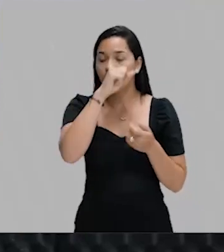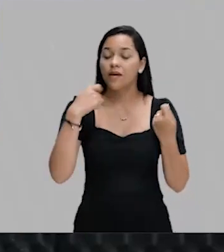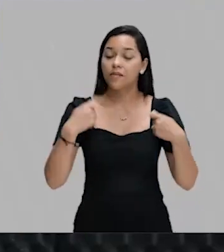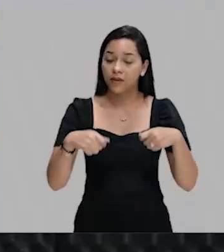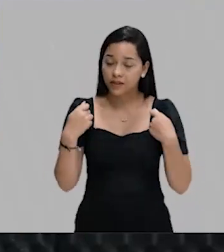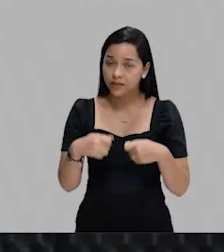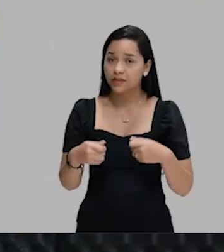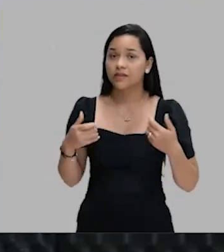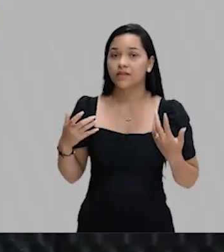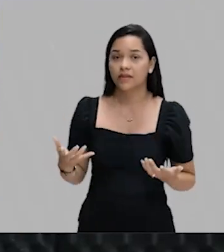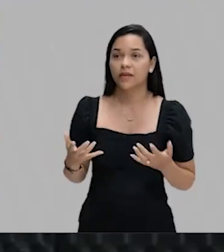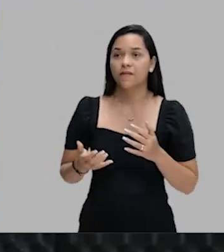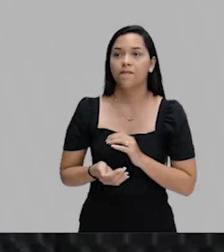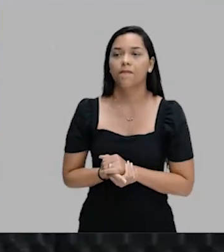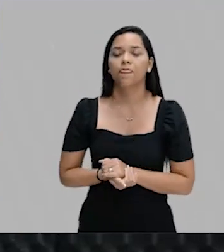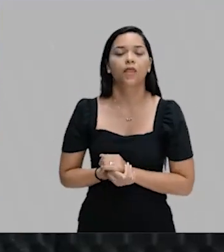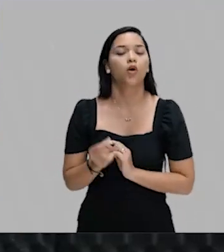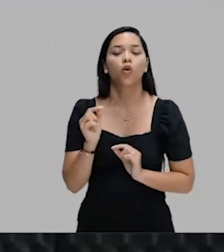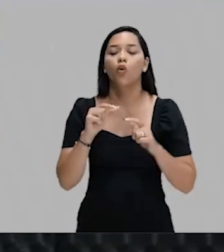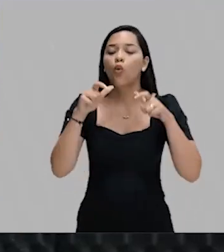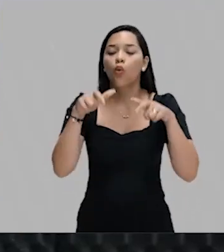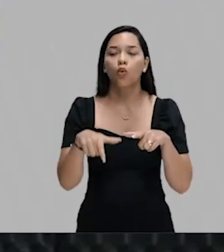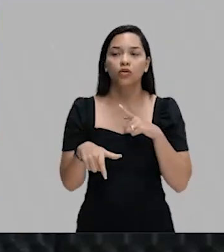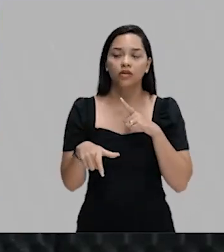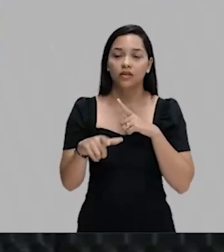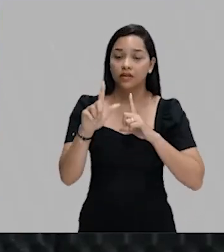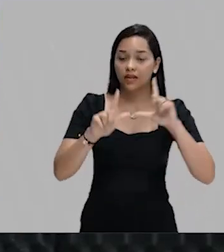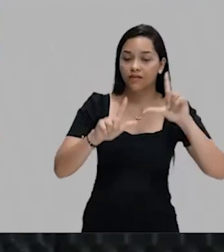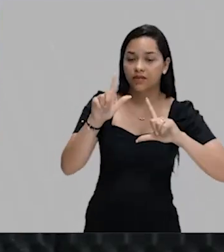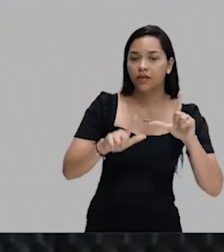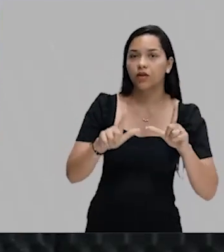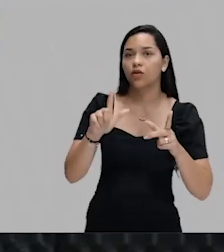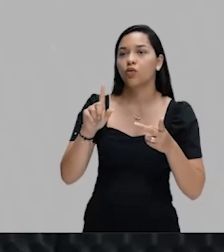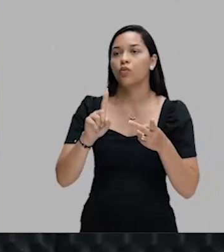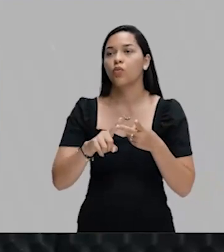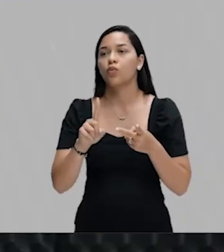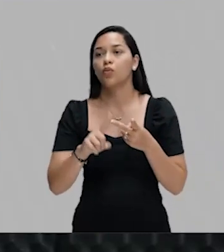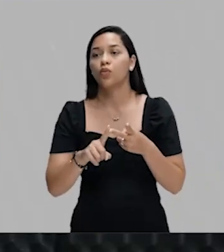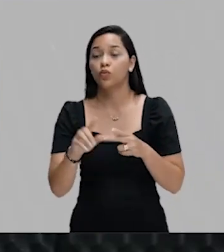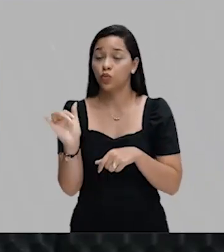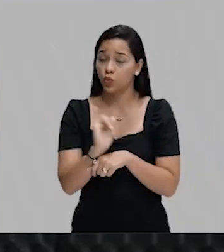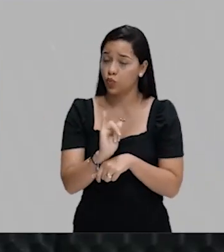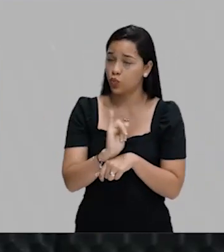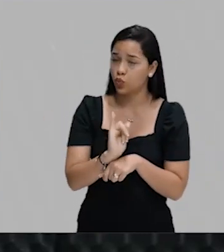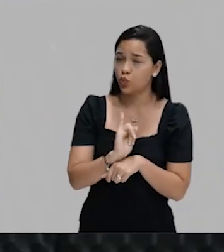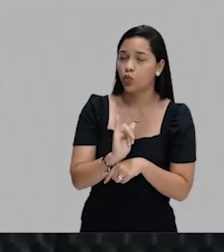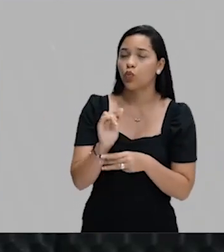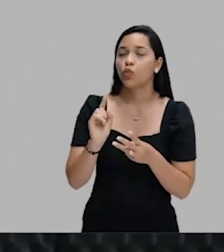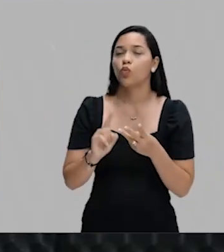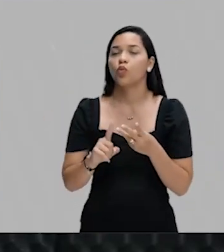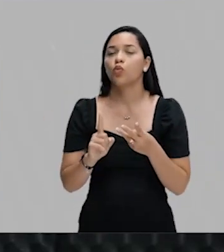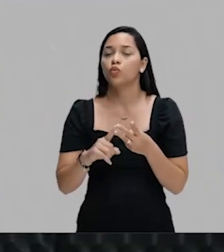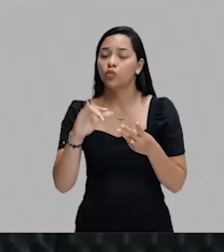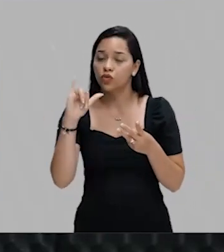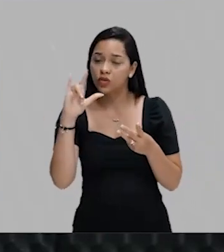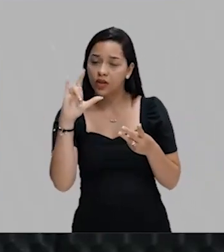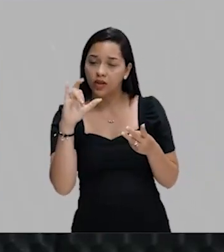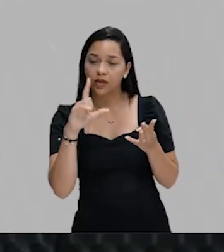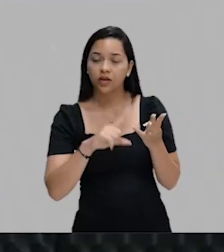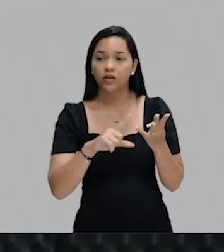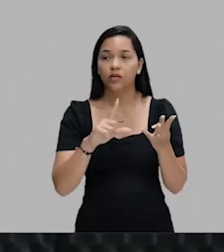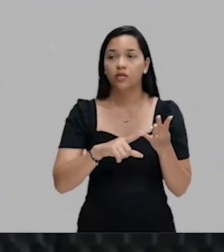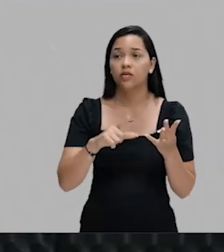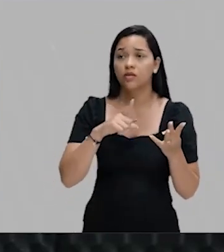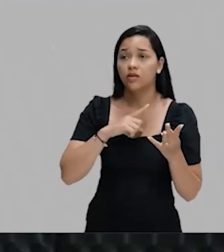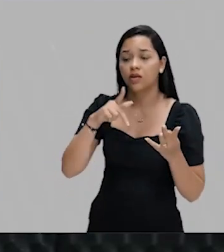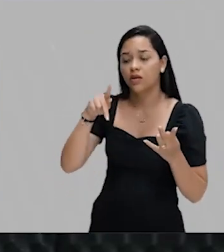continuar aprendendo, tá certo? Onde, Marcos? Estamos na televisão, tá certo? Estamos aí no YouTube. Estamos no Instagram, tem